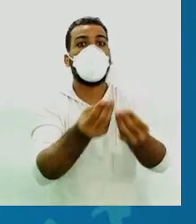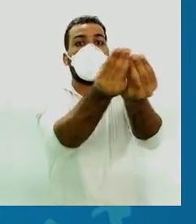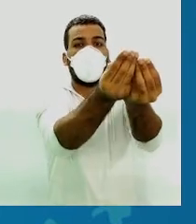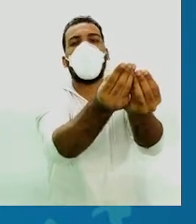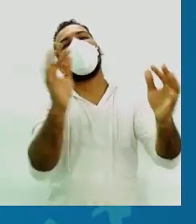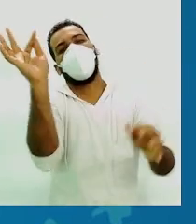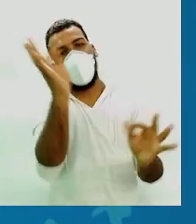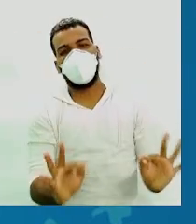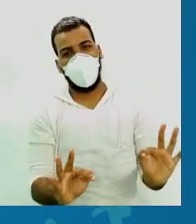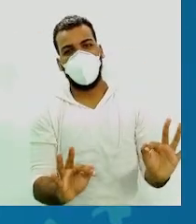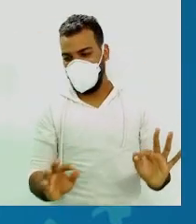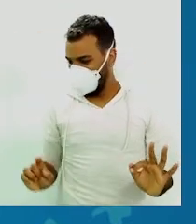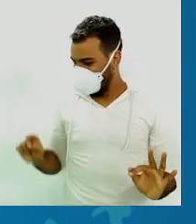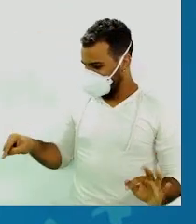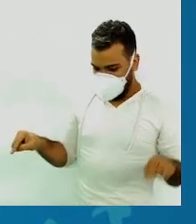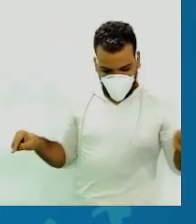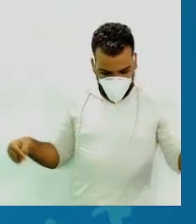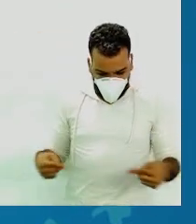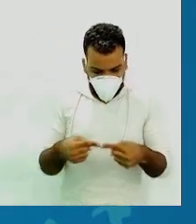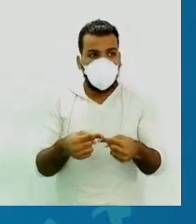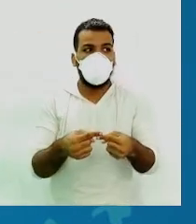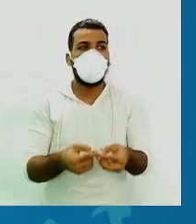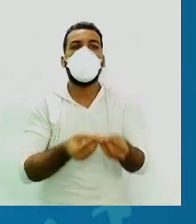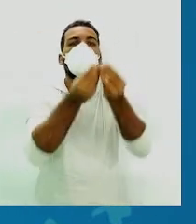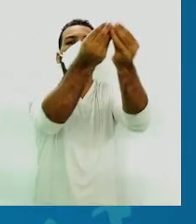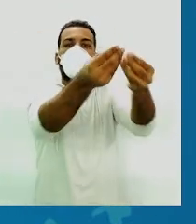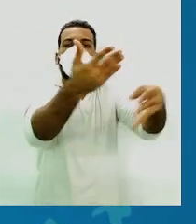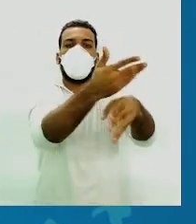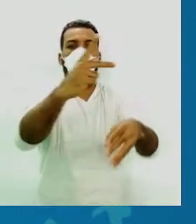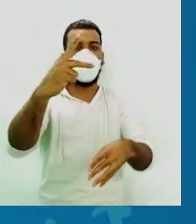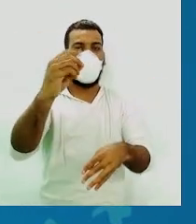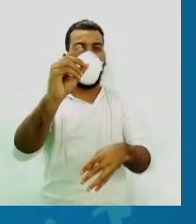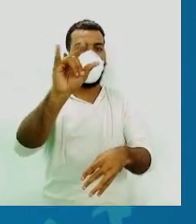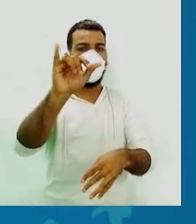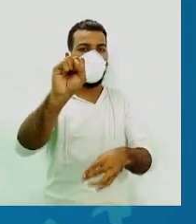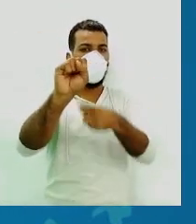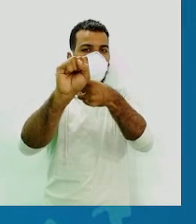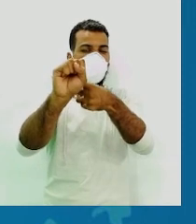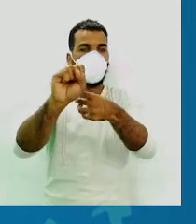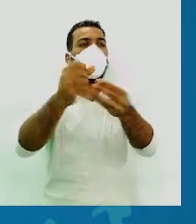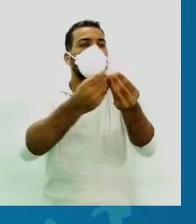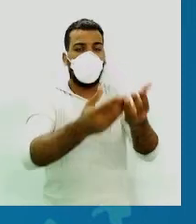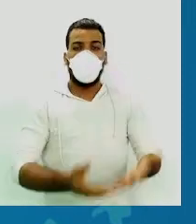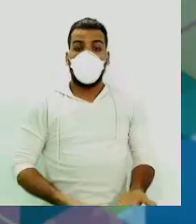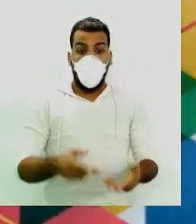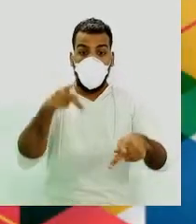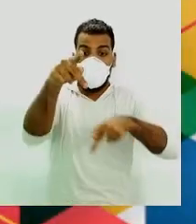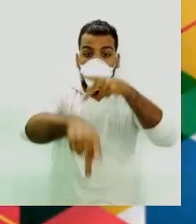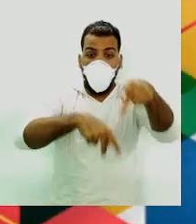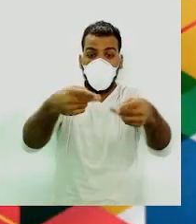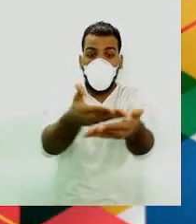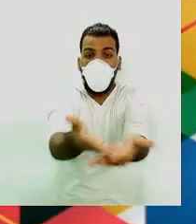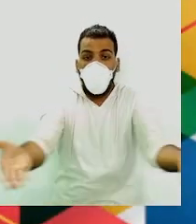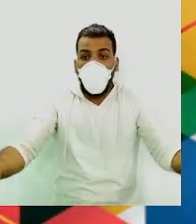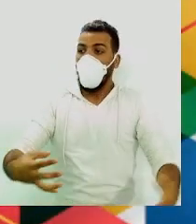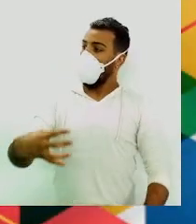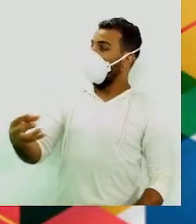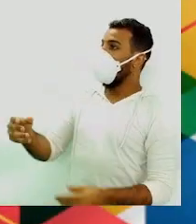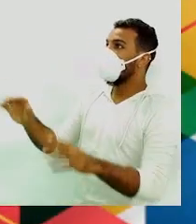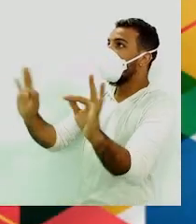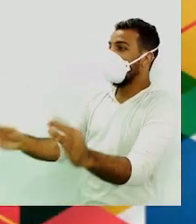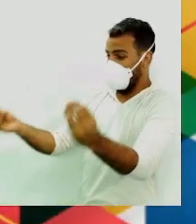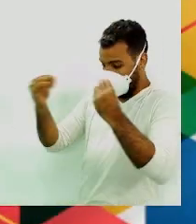felicidade. Tornar o povo feliz, tornar o povo vivenciar esse